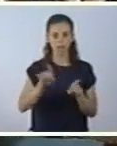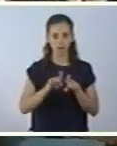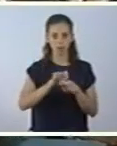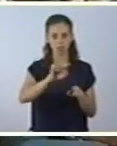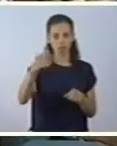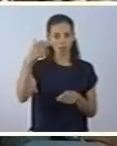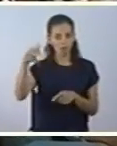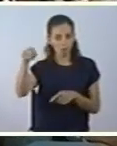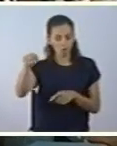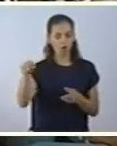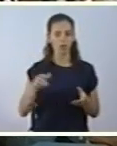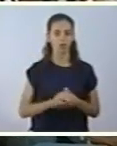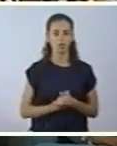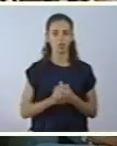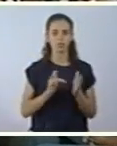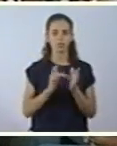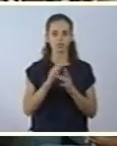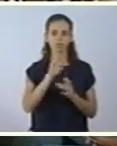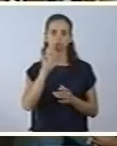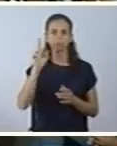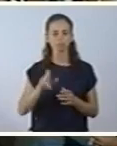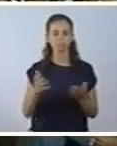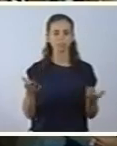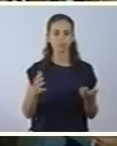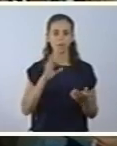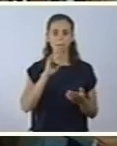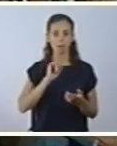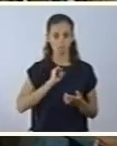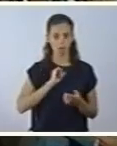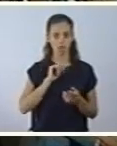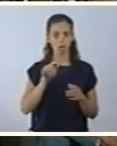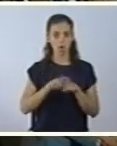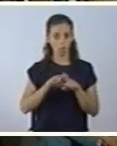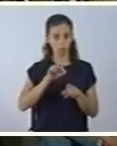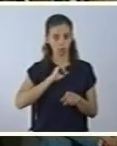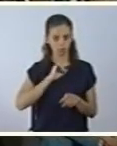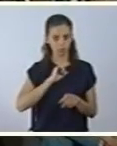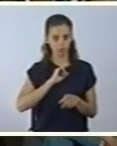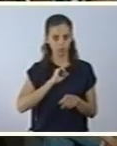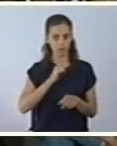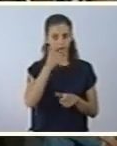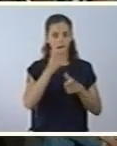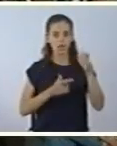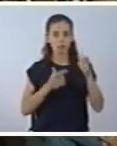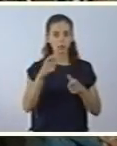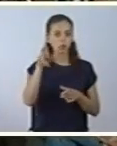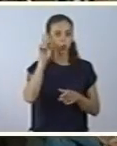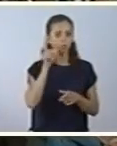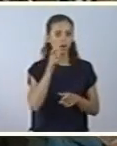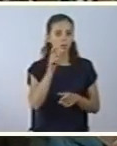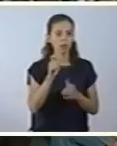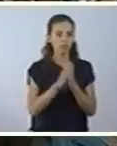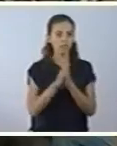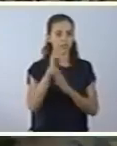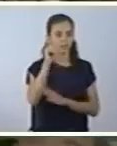estão lá fora. E Jesus respondeu, minha mãe e meus irmãos são aqueles que escutam a palavra